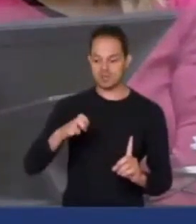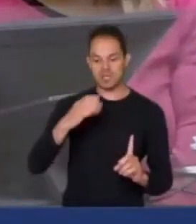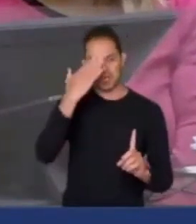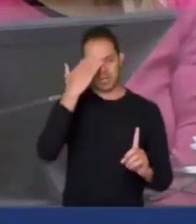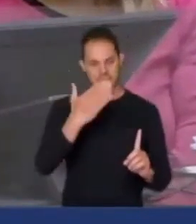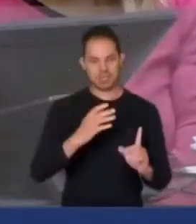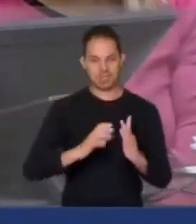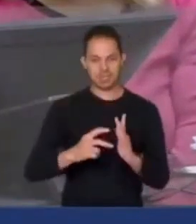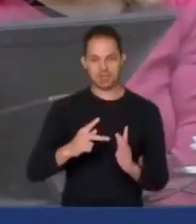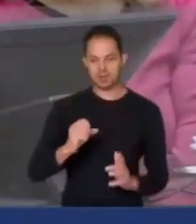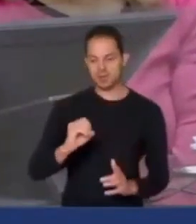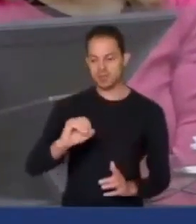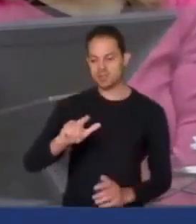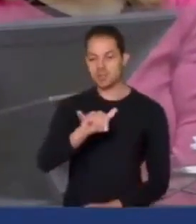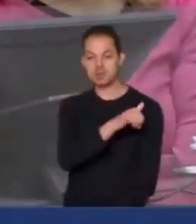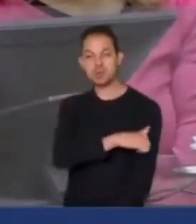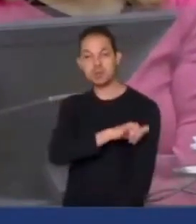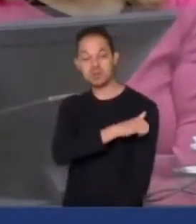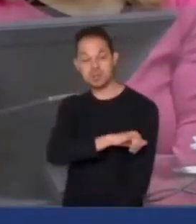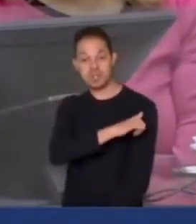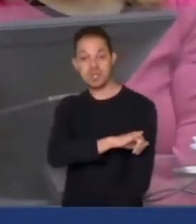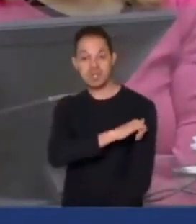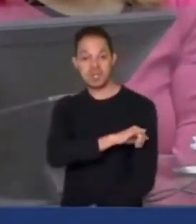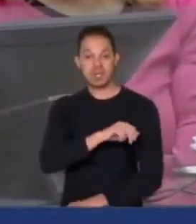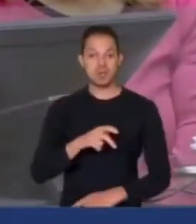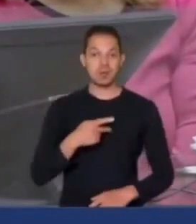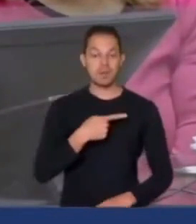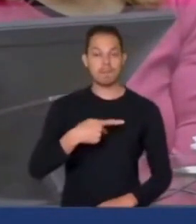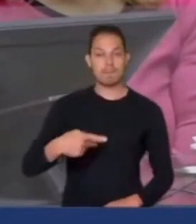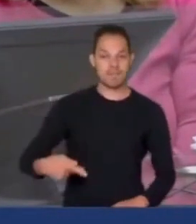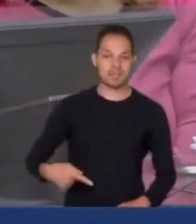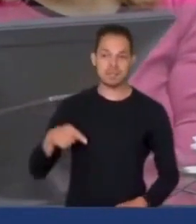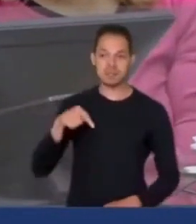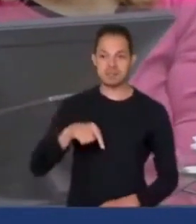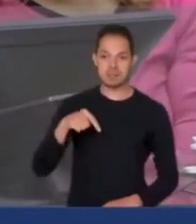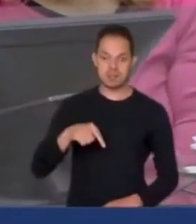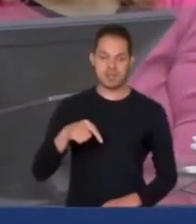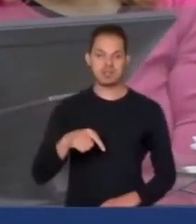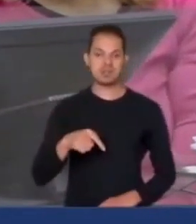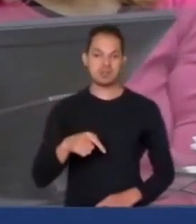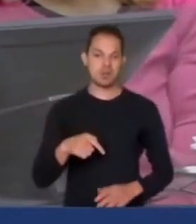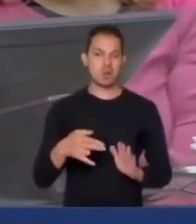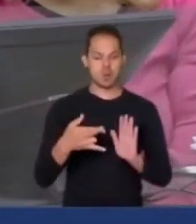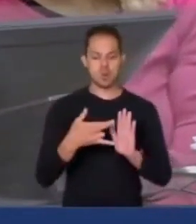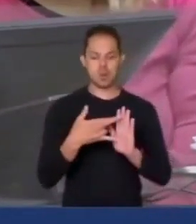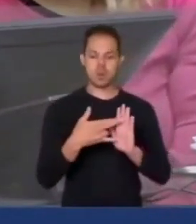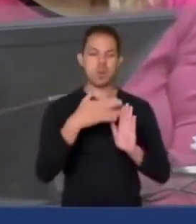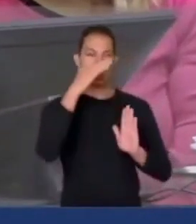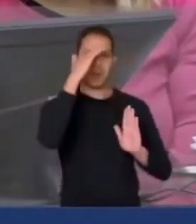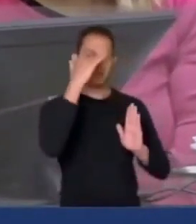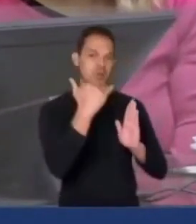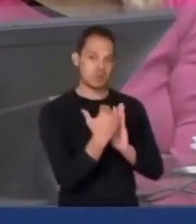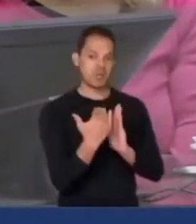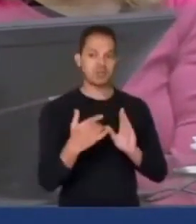do PSOL do Rio de Janeiro, que ocupou a presidência dos trabalhos, cumprindo o regimento interno,